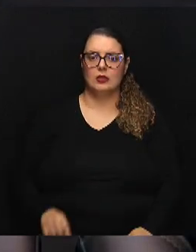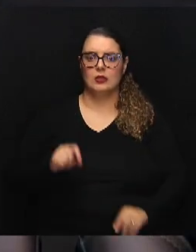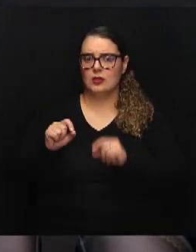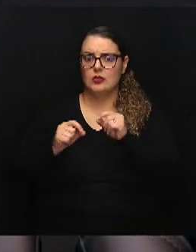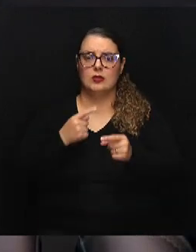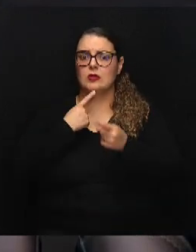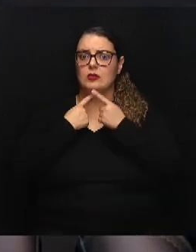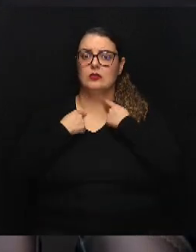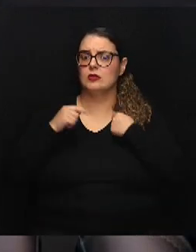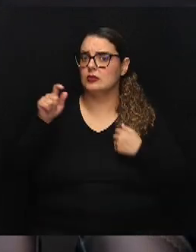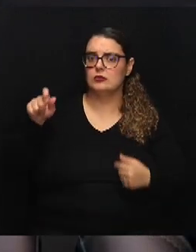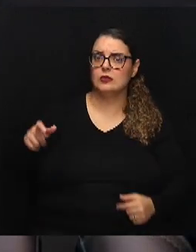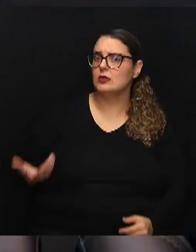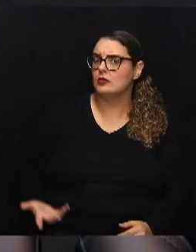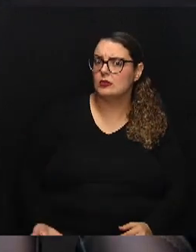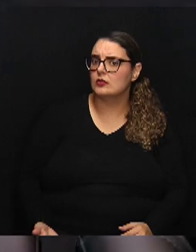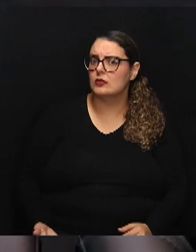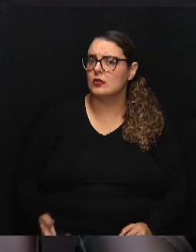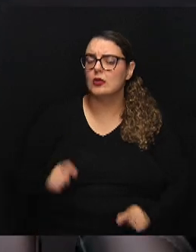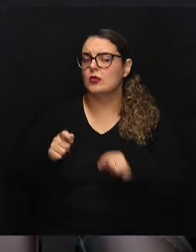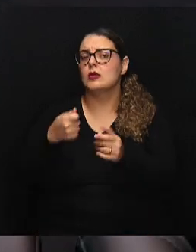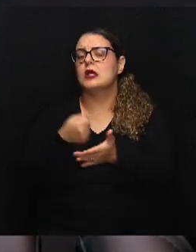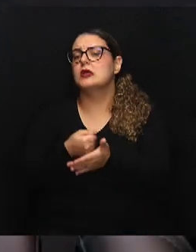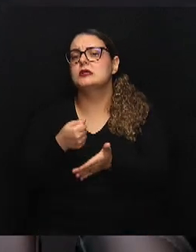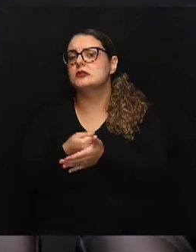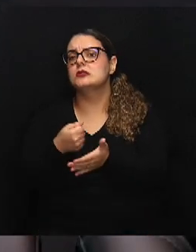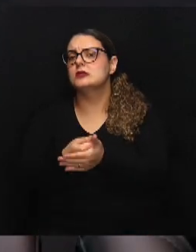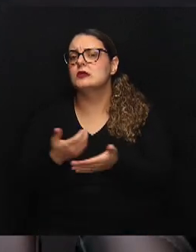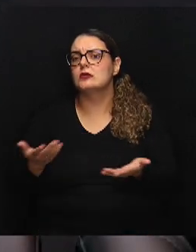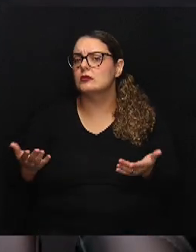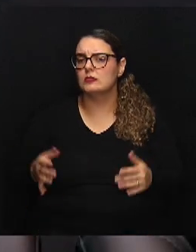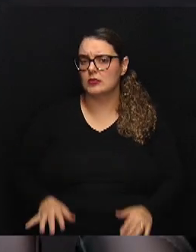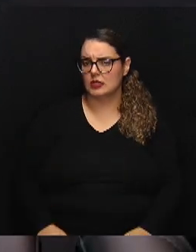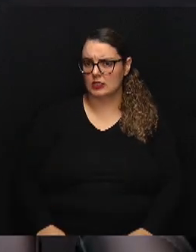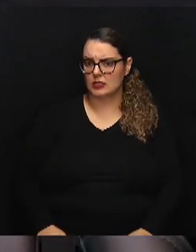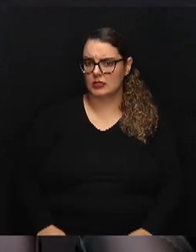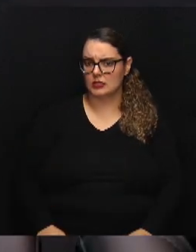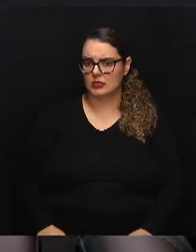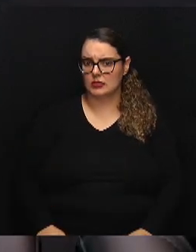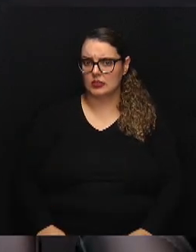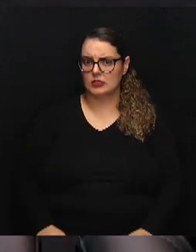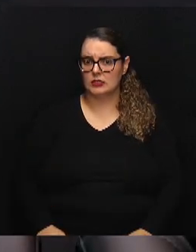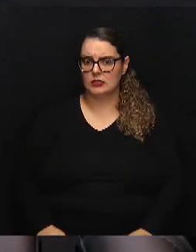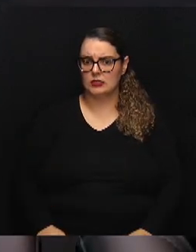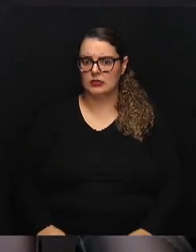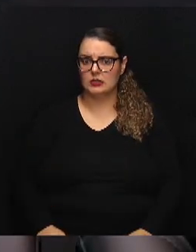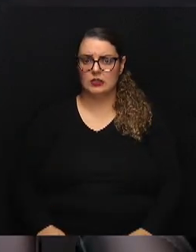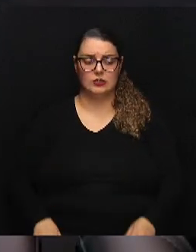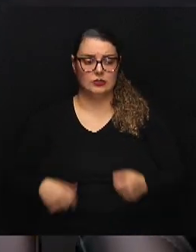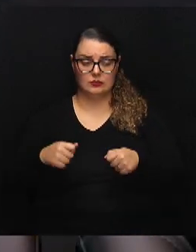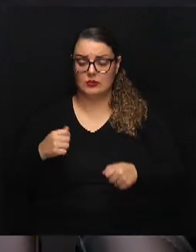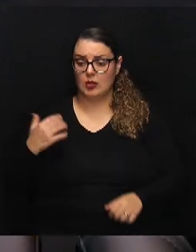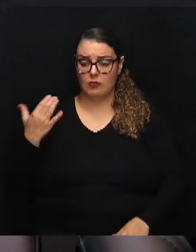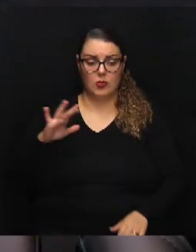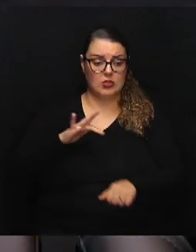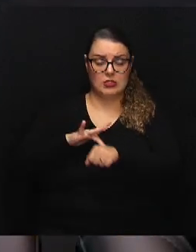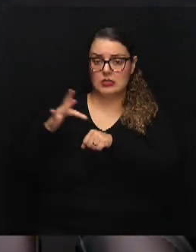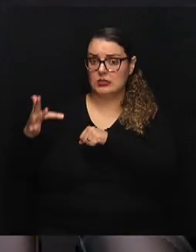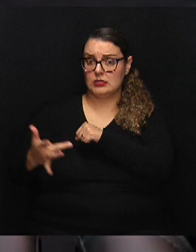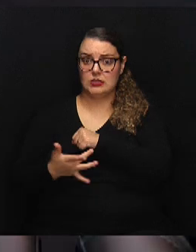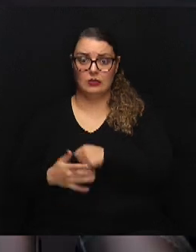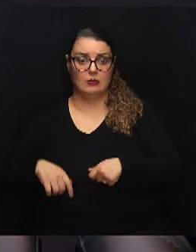do outro, né? O que é essa cobrança do outro, né? De ter que postar nas redes sociais, de